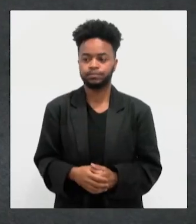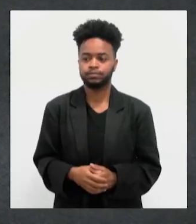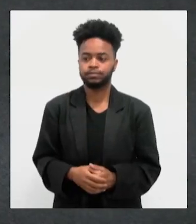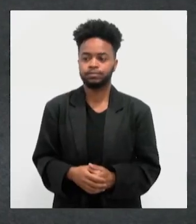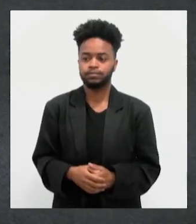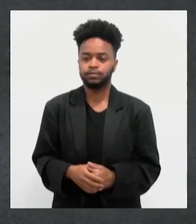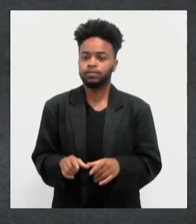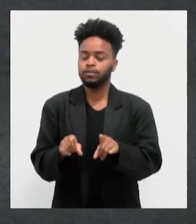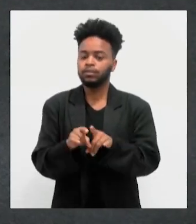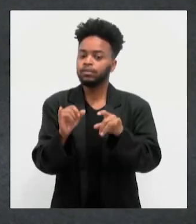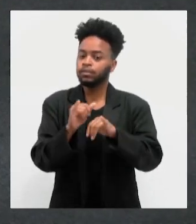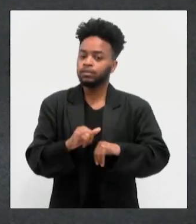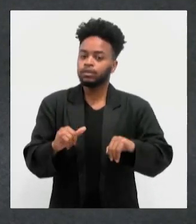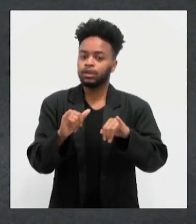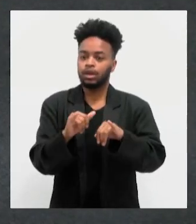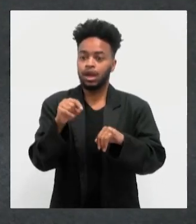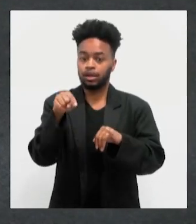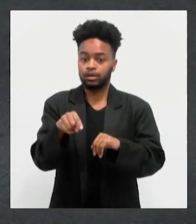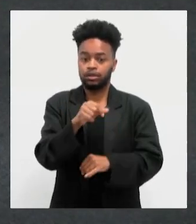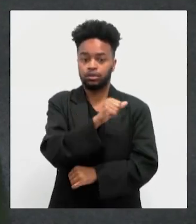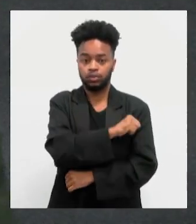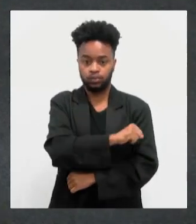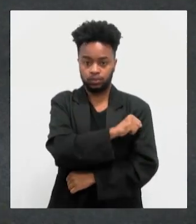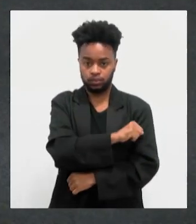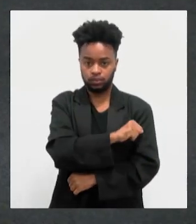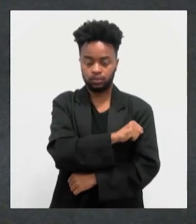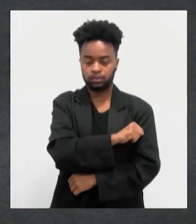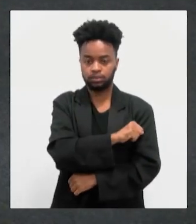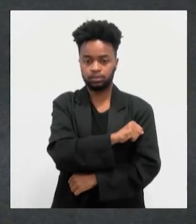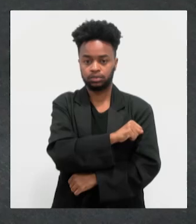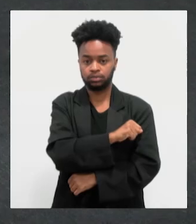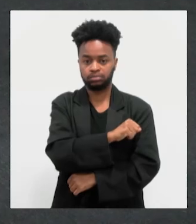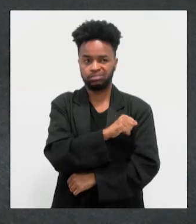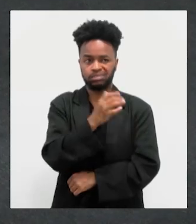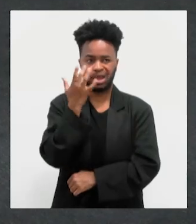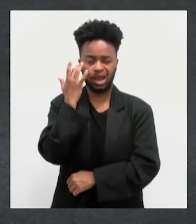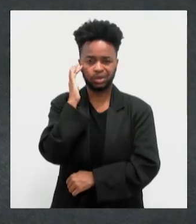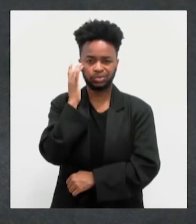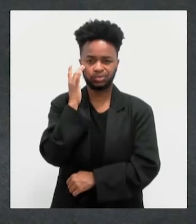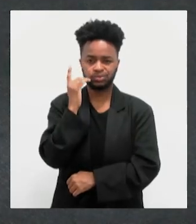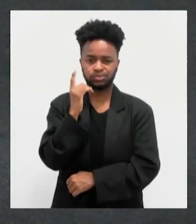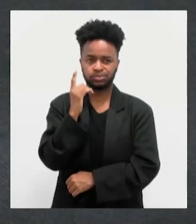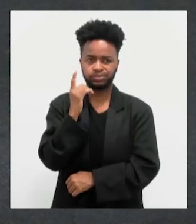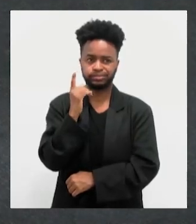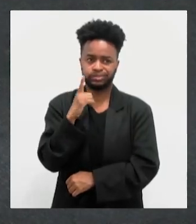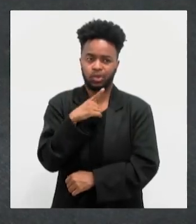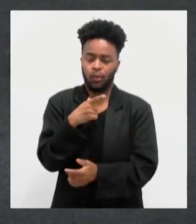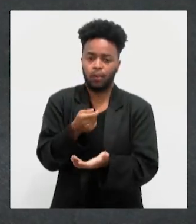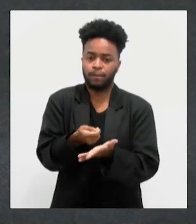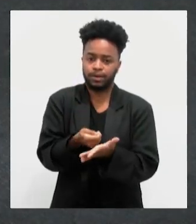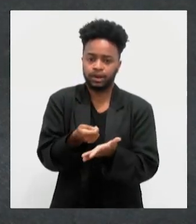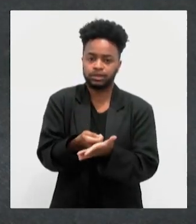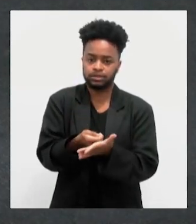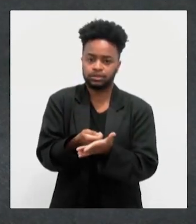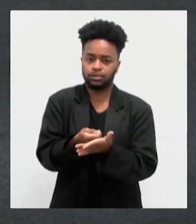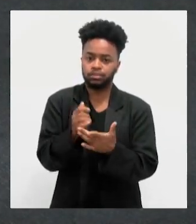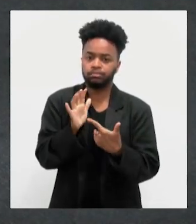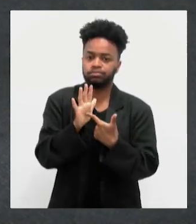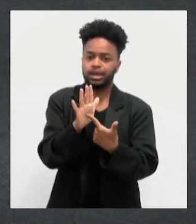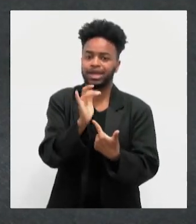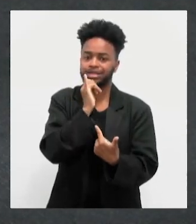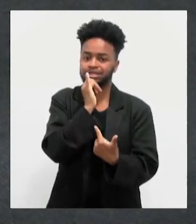que, aqui no Rio de Janeiro, eu acho que nós temos assim, o dever de ser um exemplo a